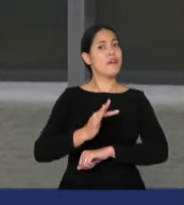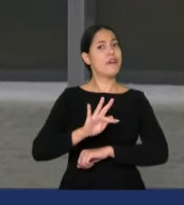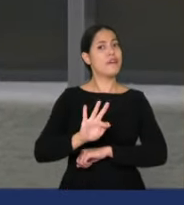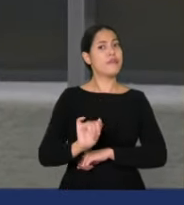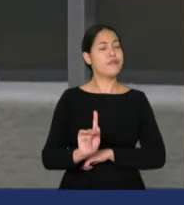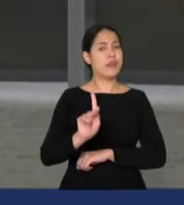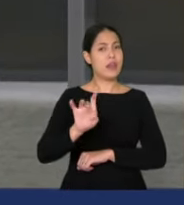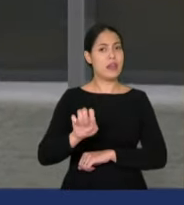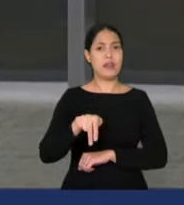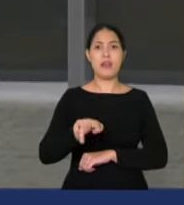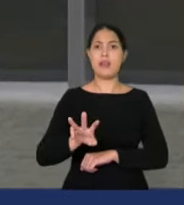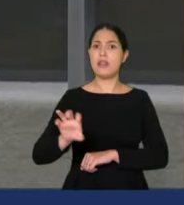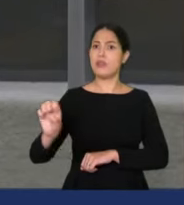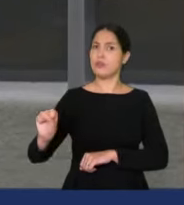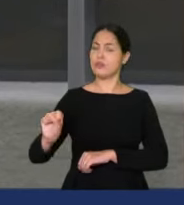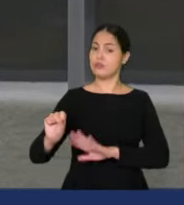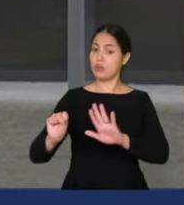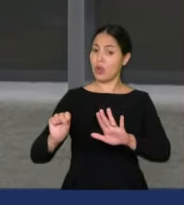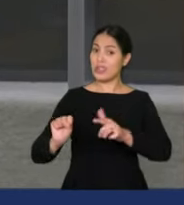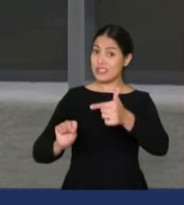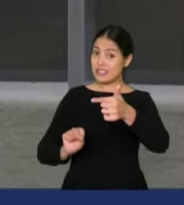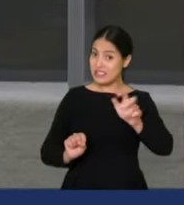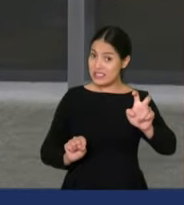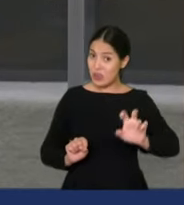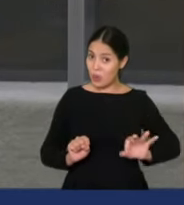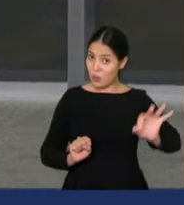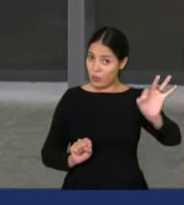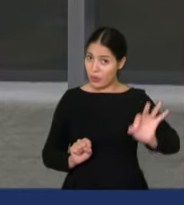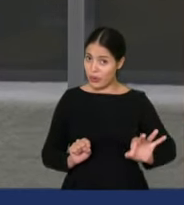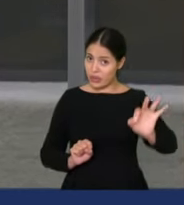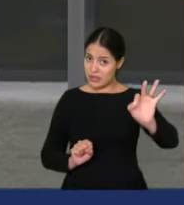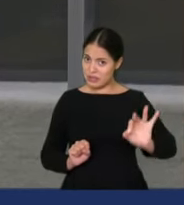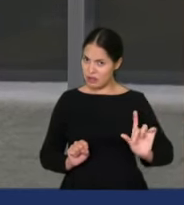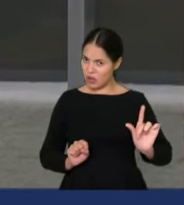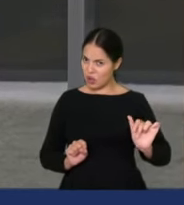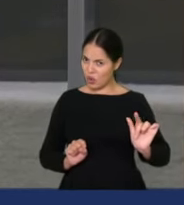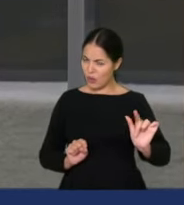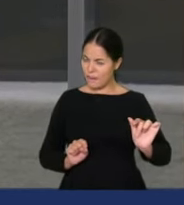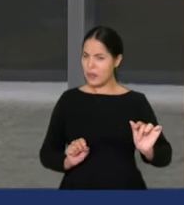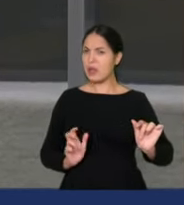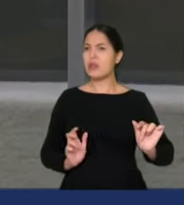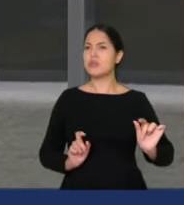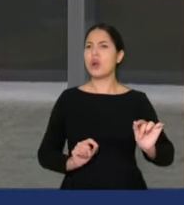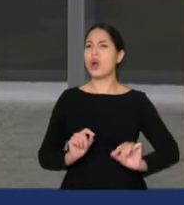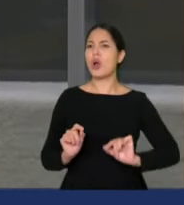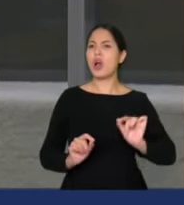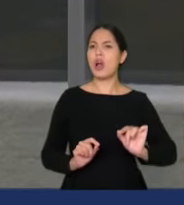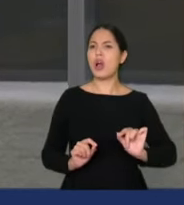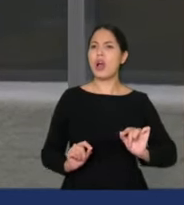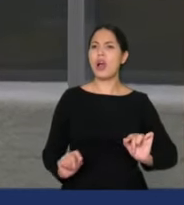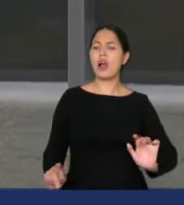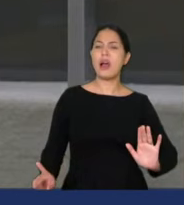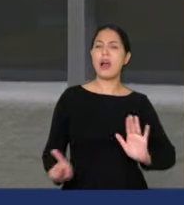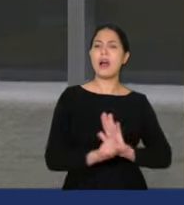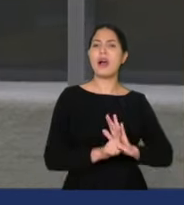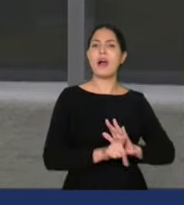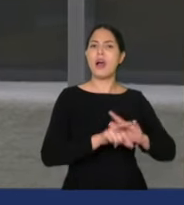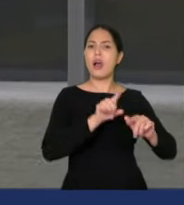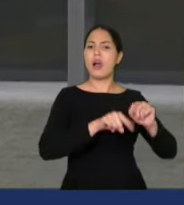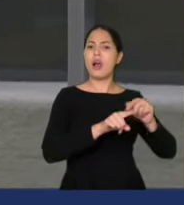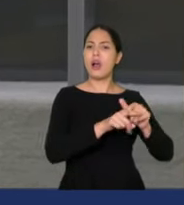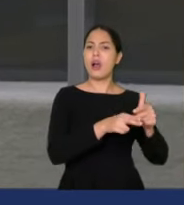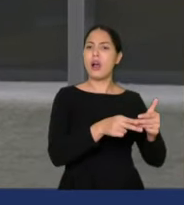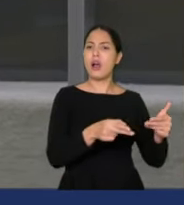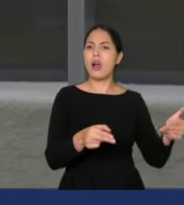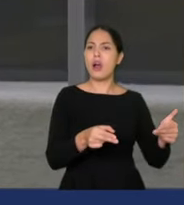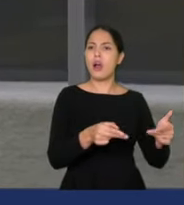75% do preço da gasolina, dos subprodutos do petróleo, é de insumos e operação